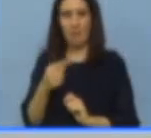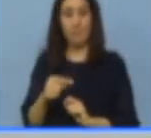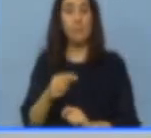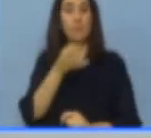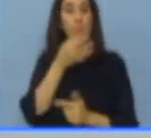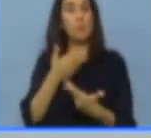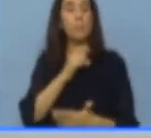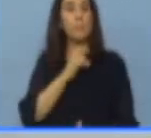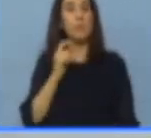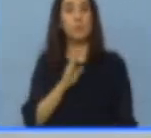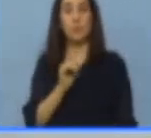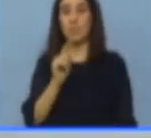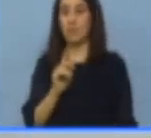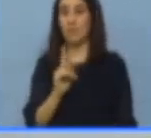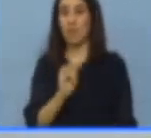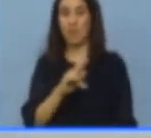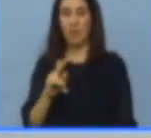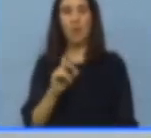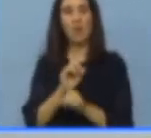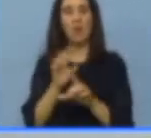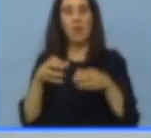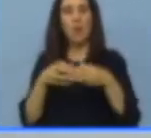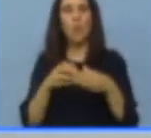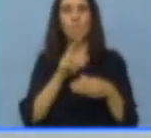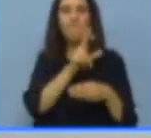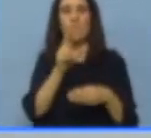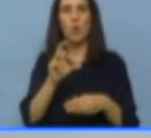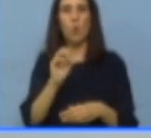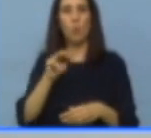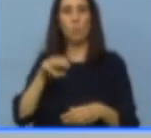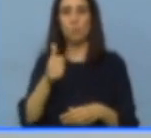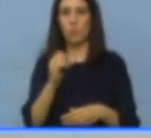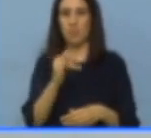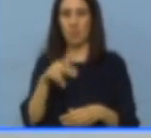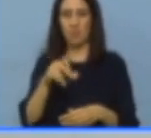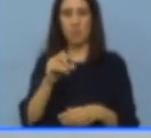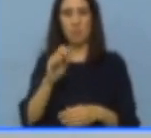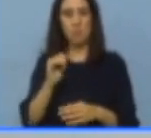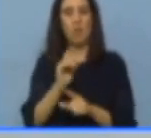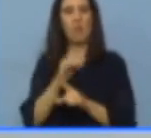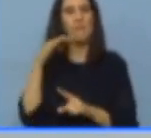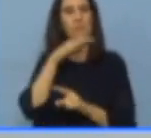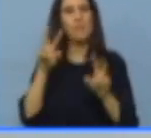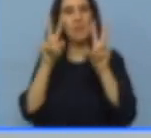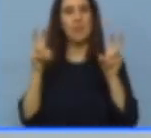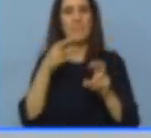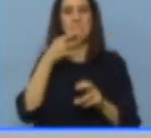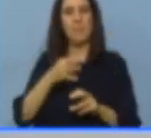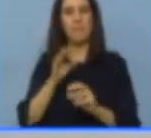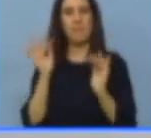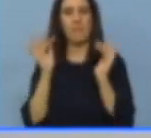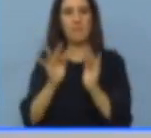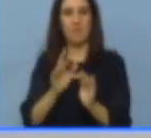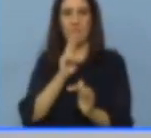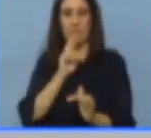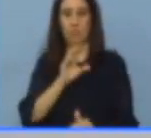Falamos agora com o Padre José Vieira, provincial dos missionários comunianos, a propósito da peregrinação de toda a família comuniana a Fátima. Muito boa tarde,